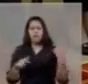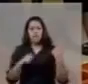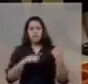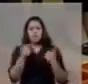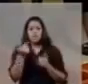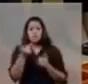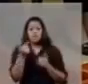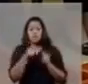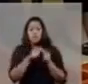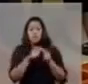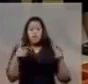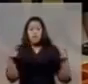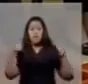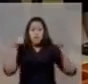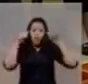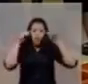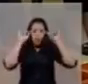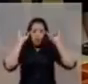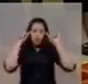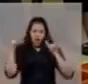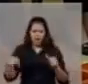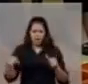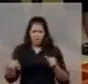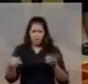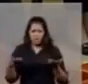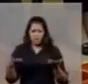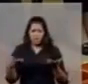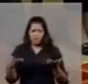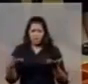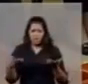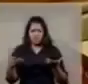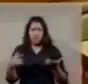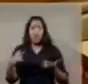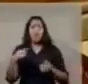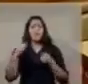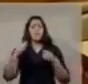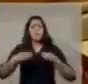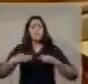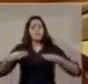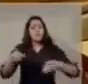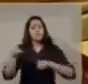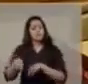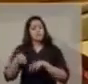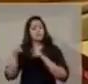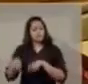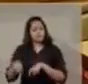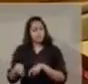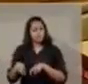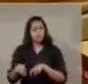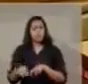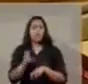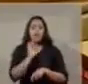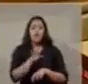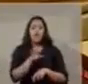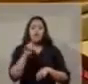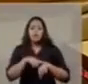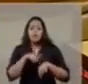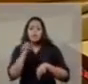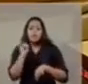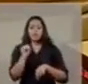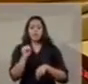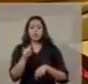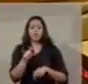planeta. Nós temos o maior rebanho bovino do planeta. Segundo o Ministério da Agricultura, a cada segundo,